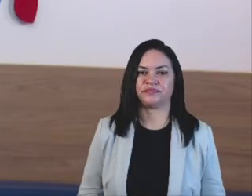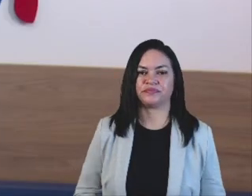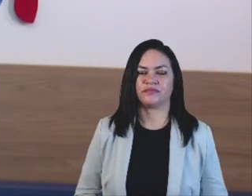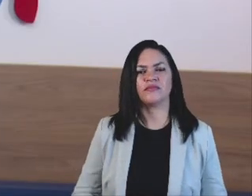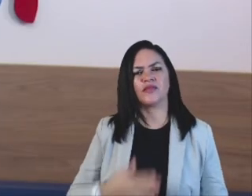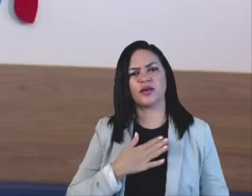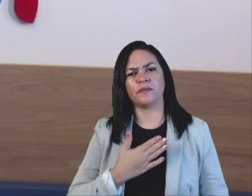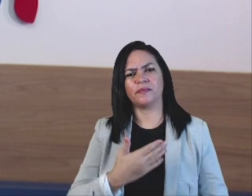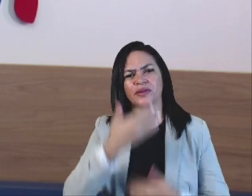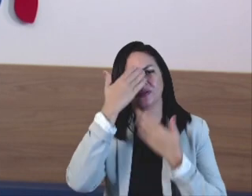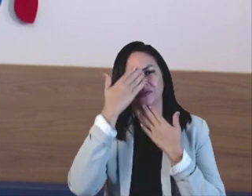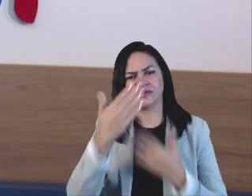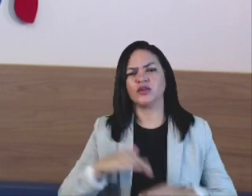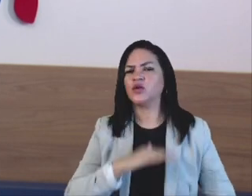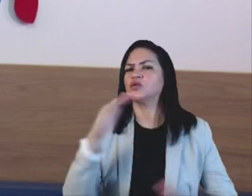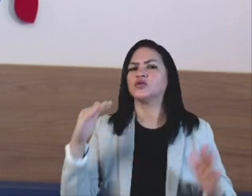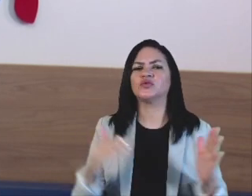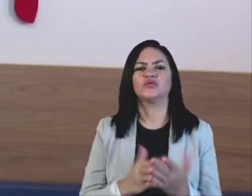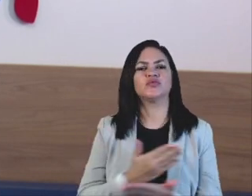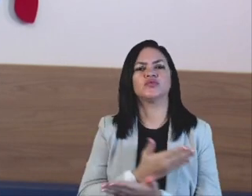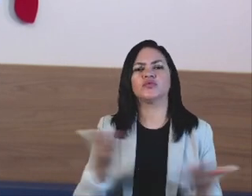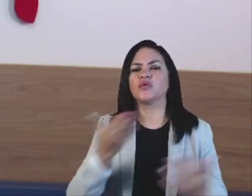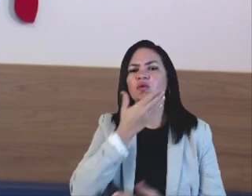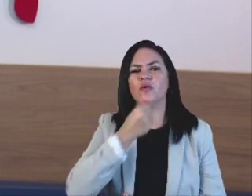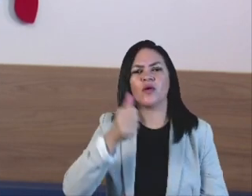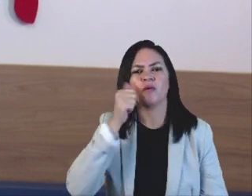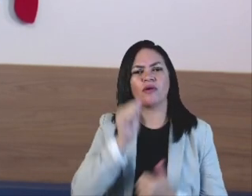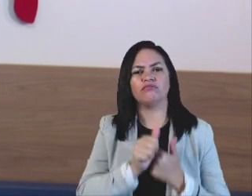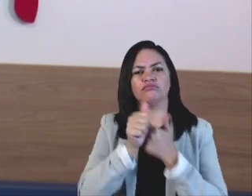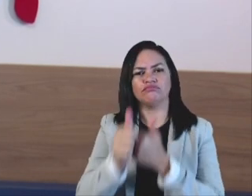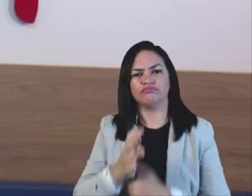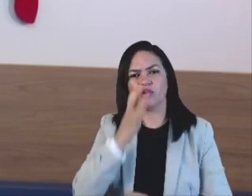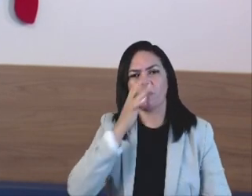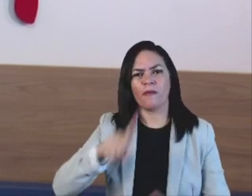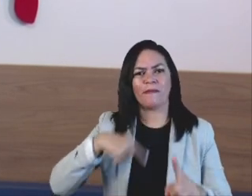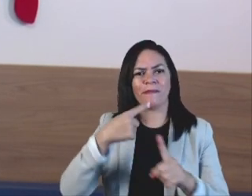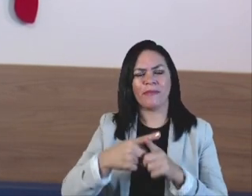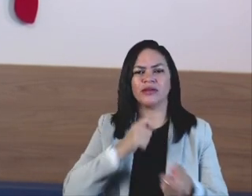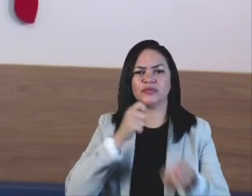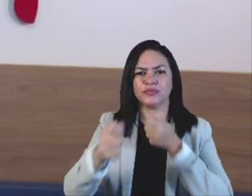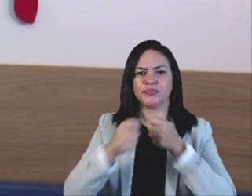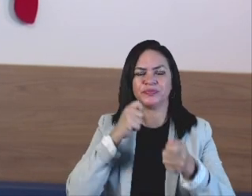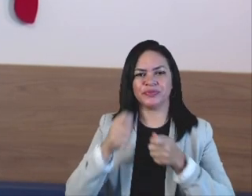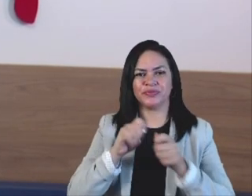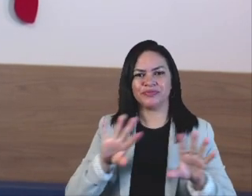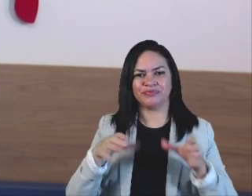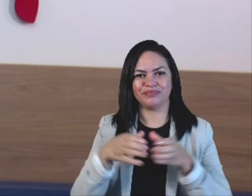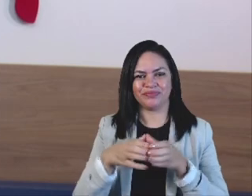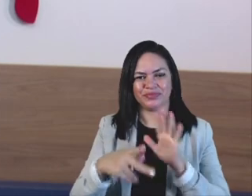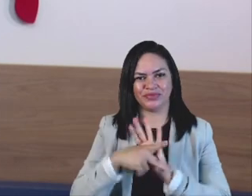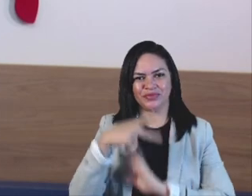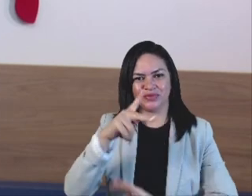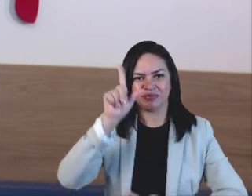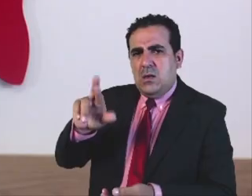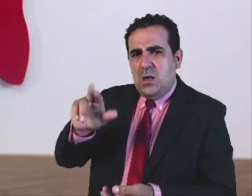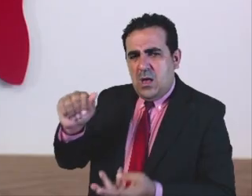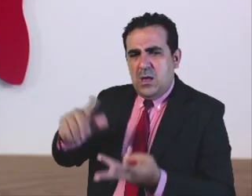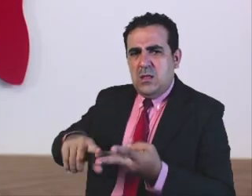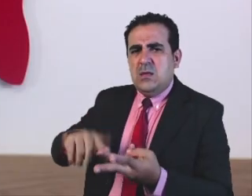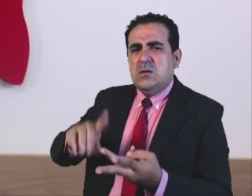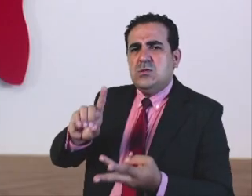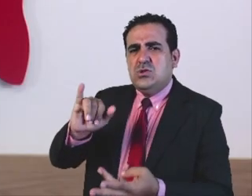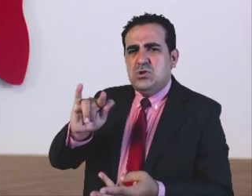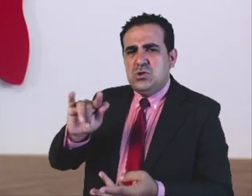governador informou também que as medidas sanitárias impostas pelo Executivo Passam a valer até o dia 24 de maio